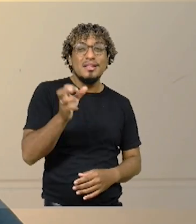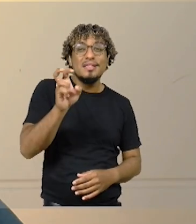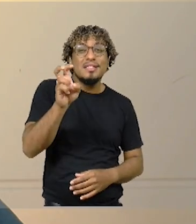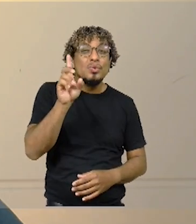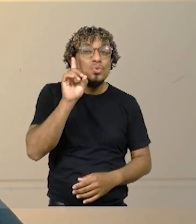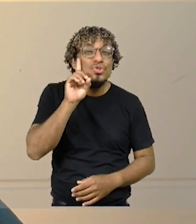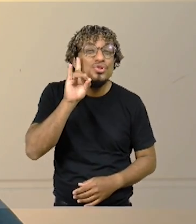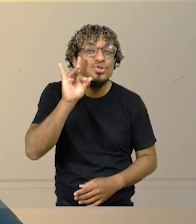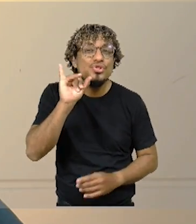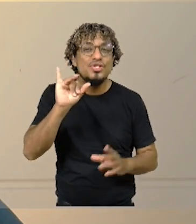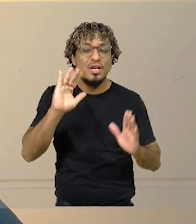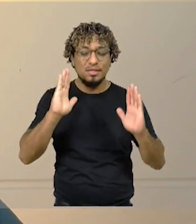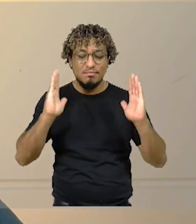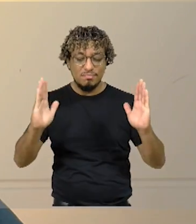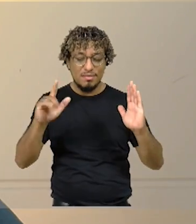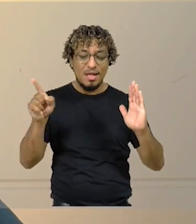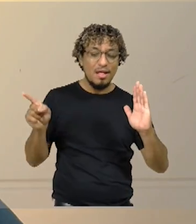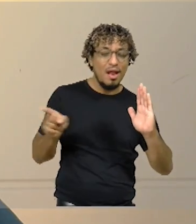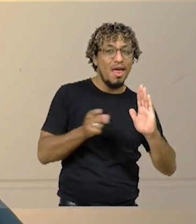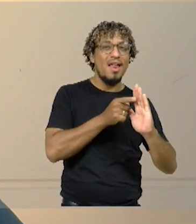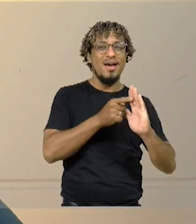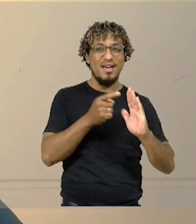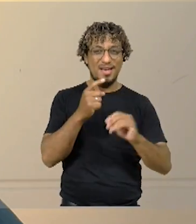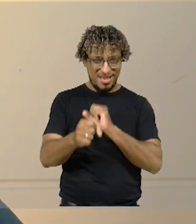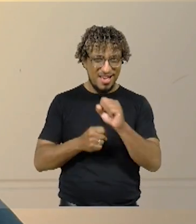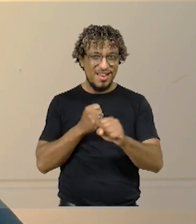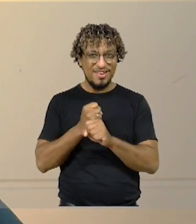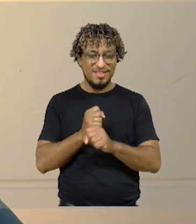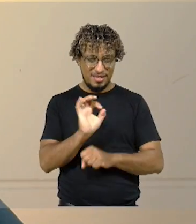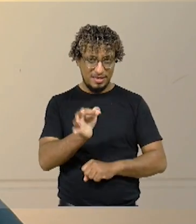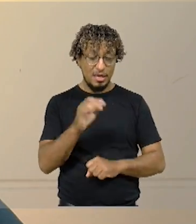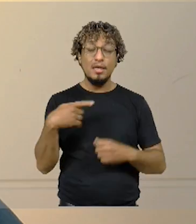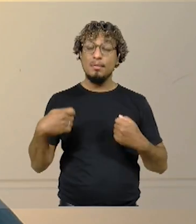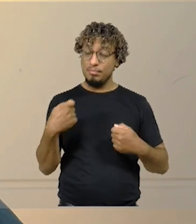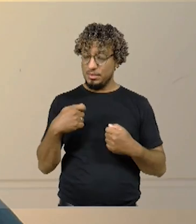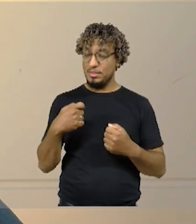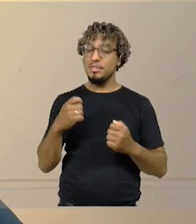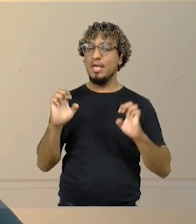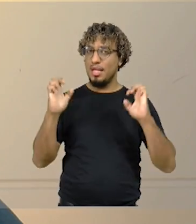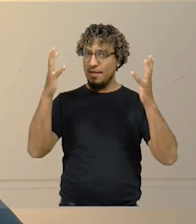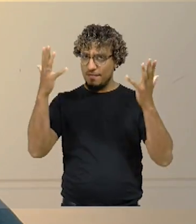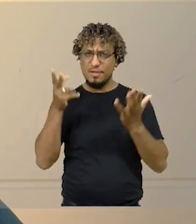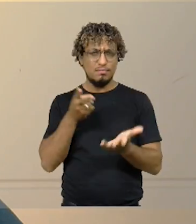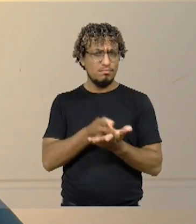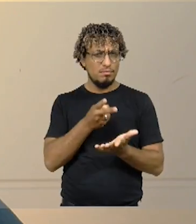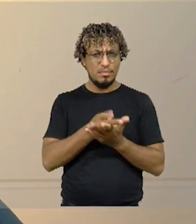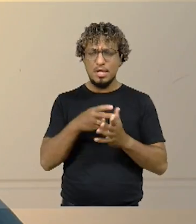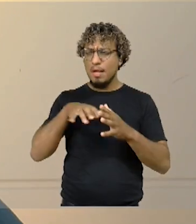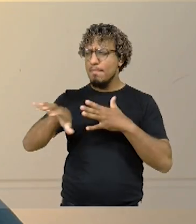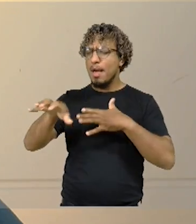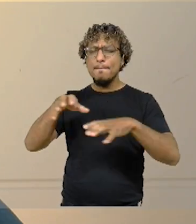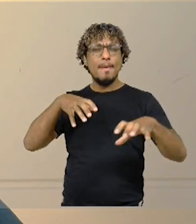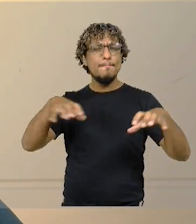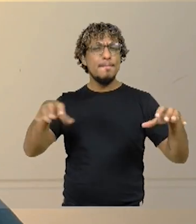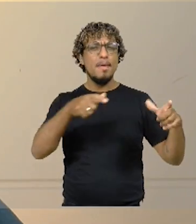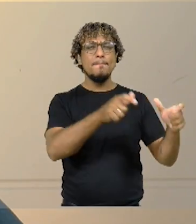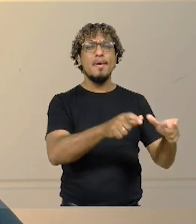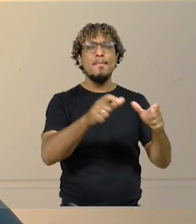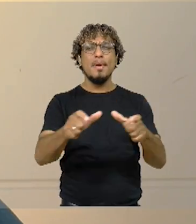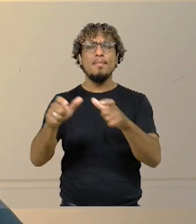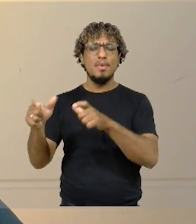peixes contaminados. Então, a gente precisa também discutir as praias, porque o turista vem também para banhar nas nossas praias. E